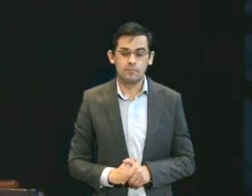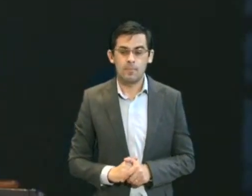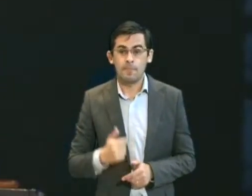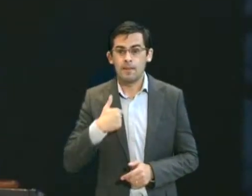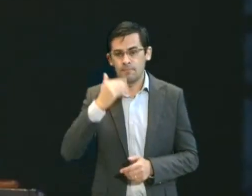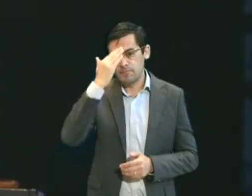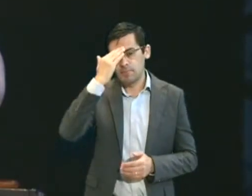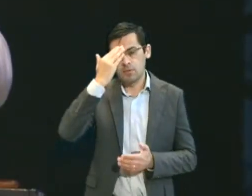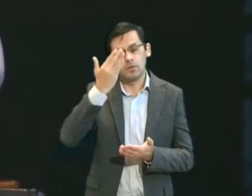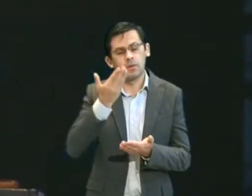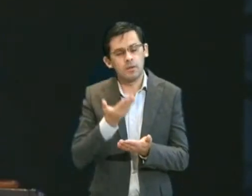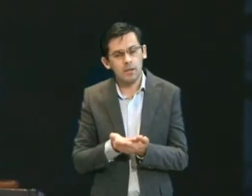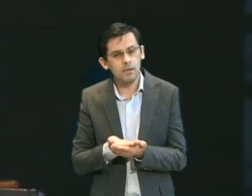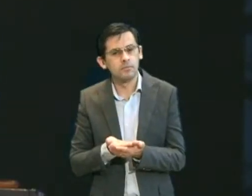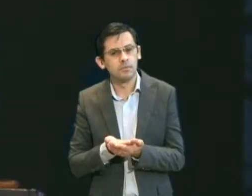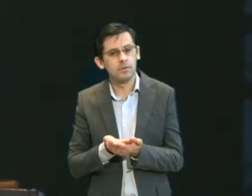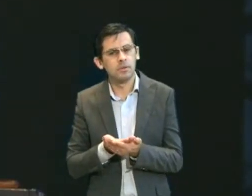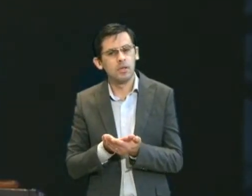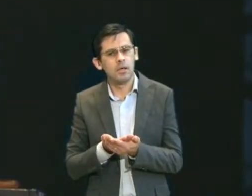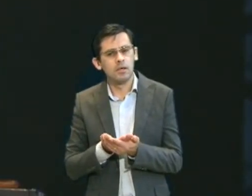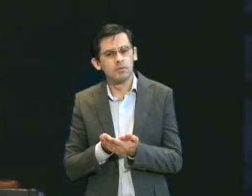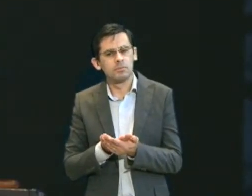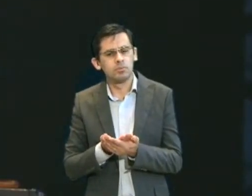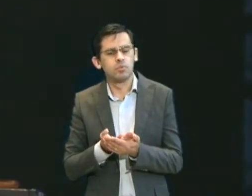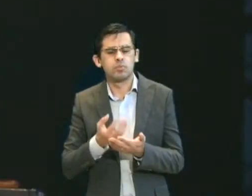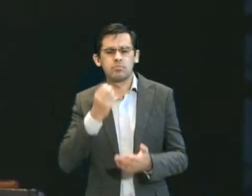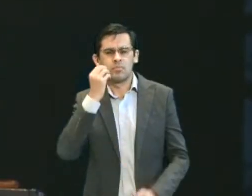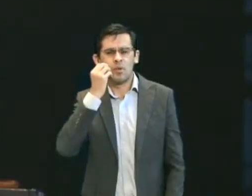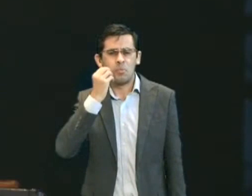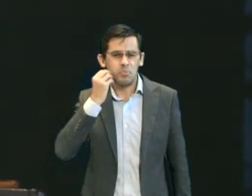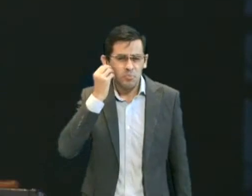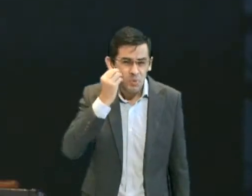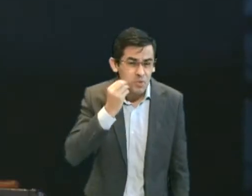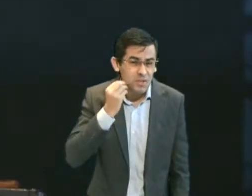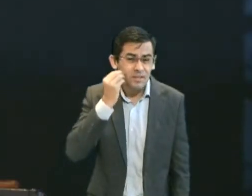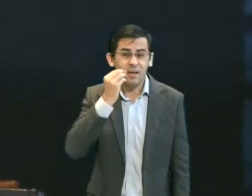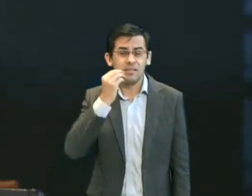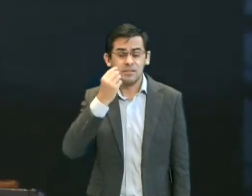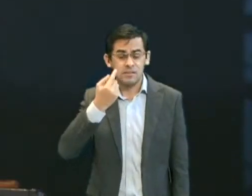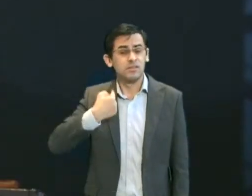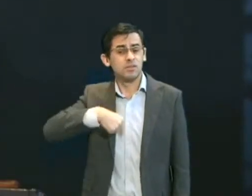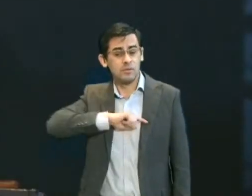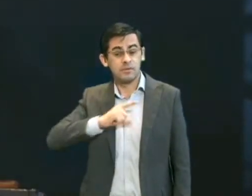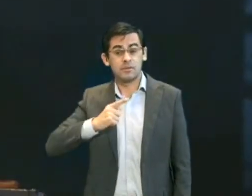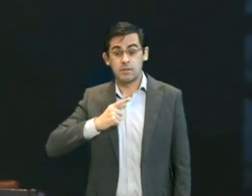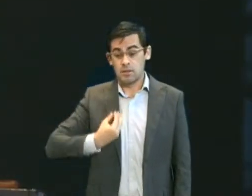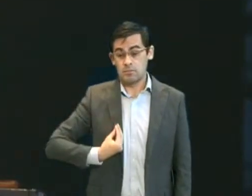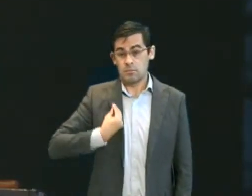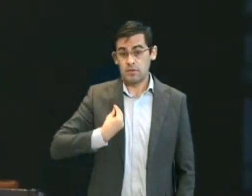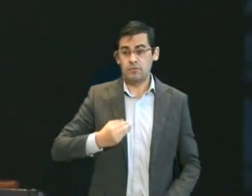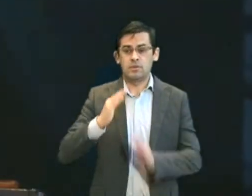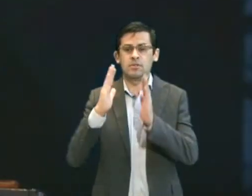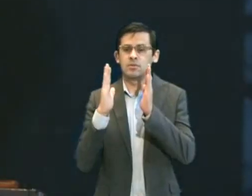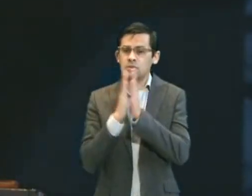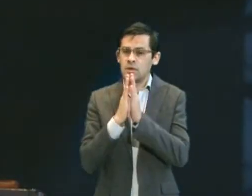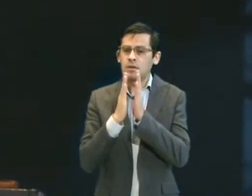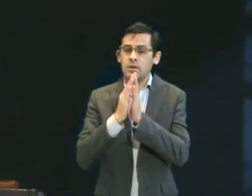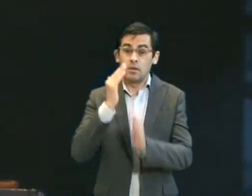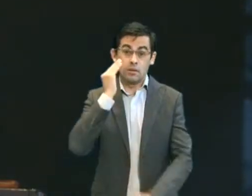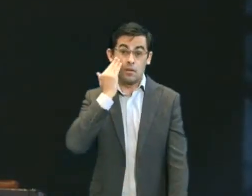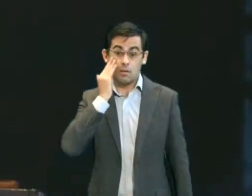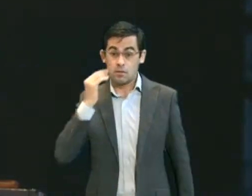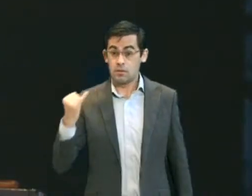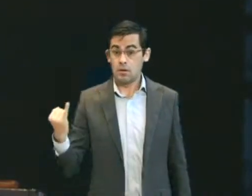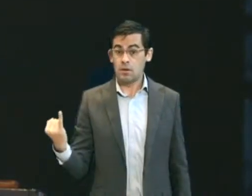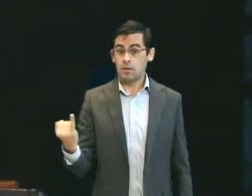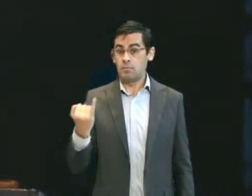eu creio que um dos grandes privilégios de termos uma vida de oração e de